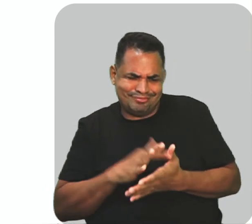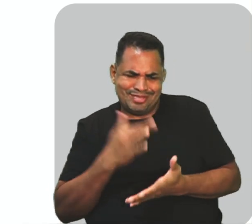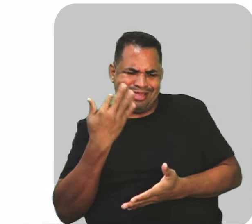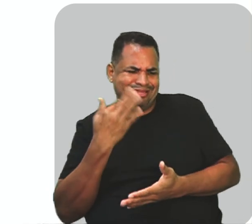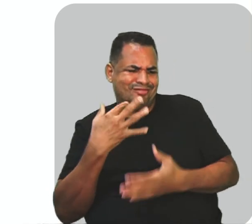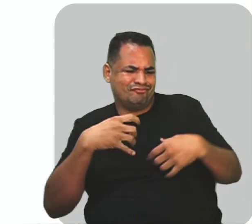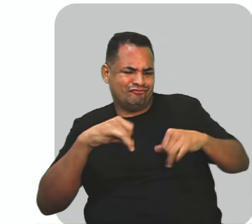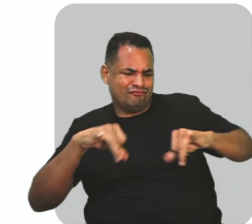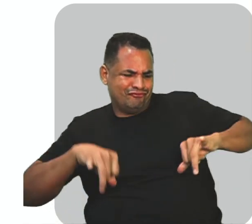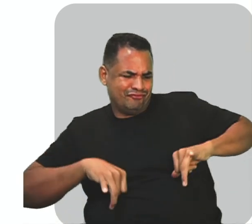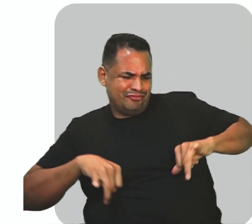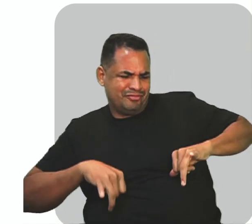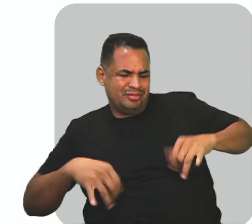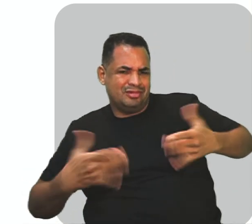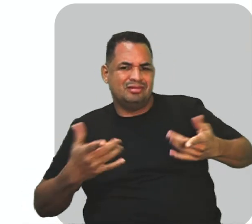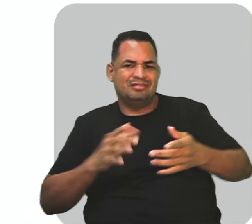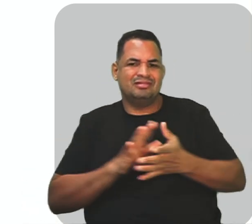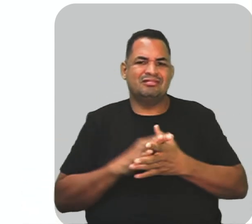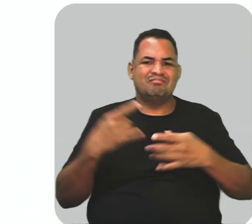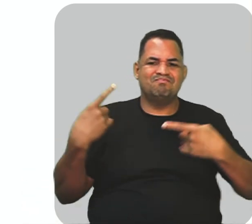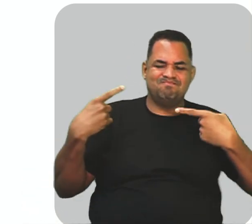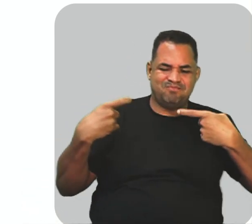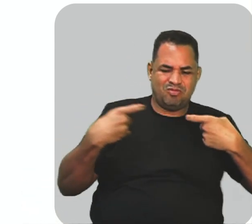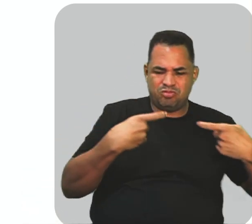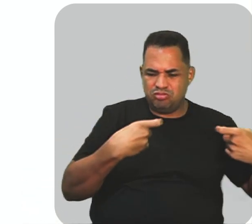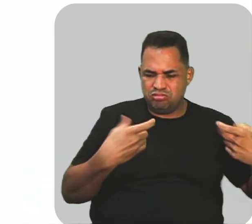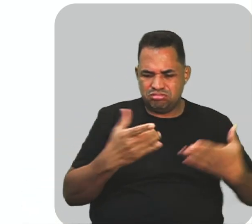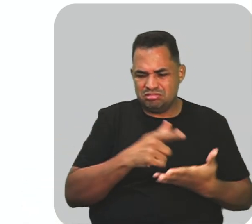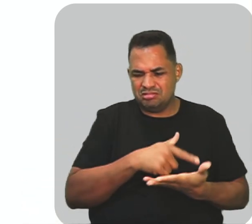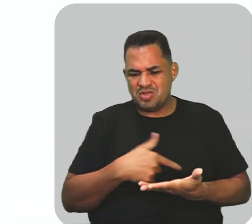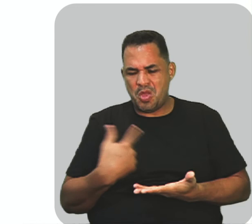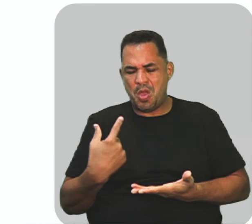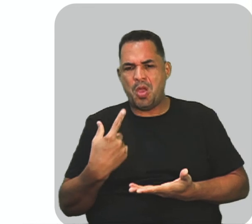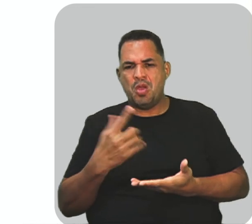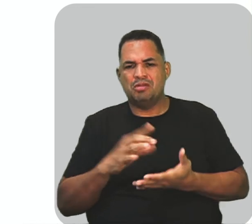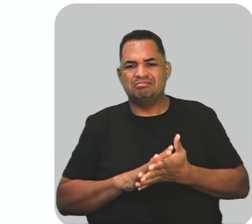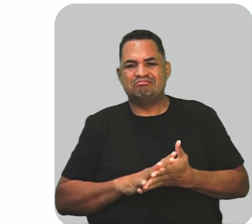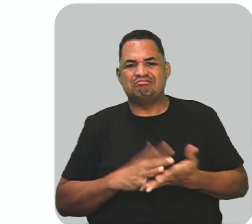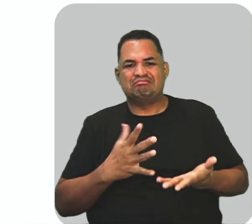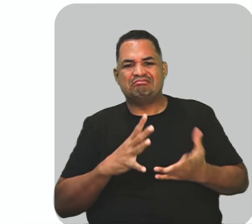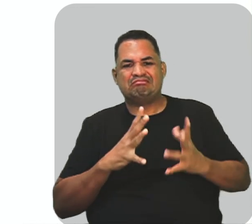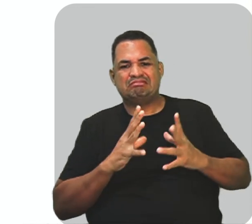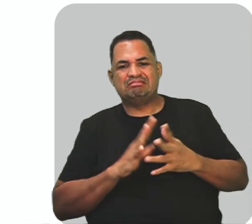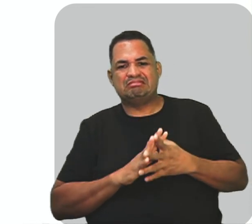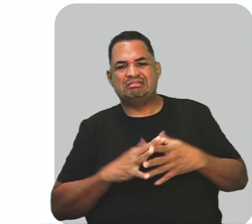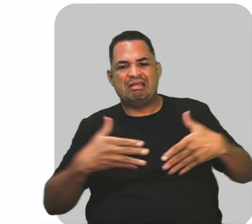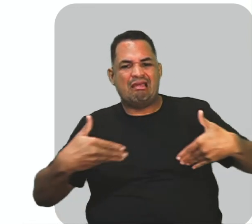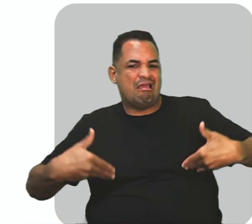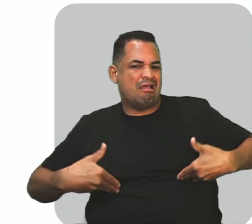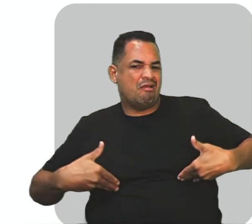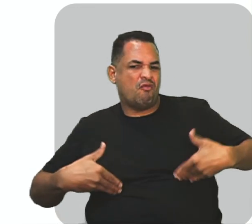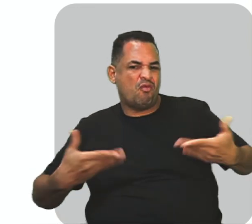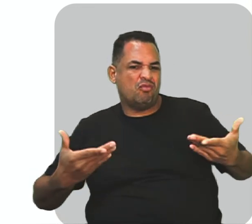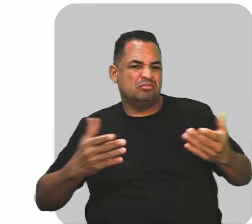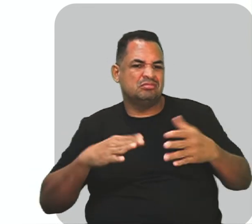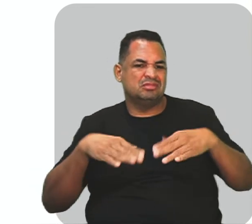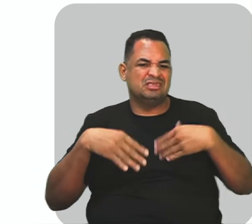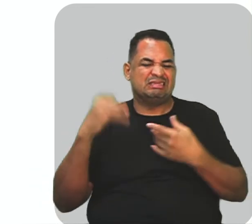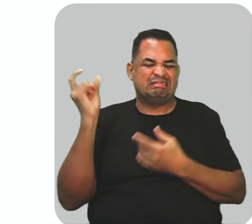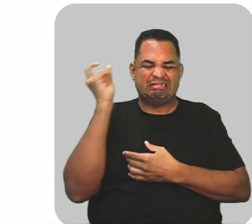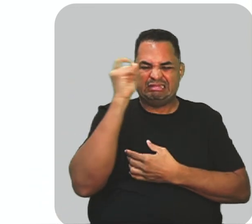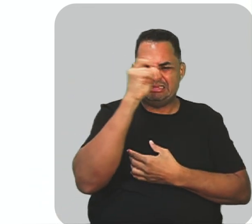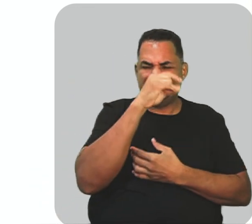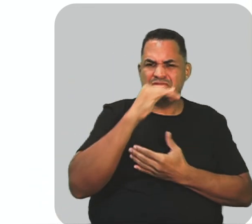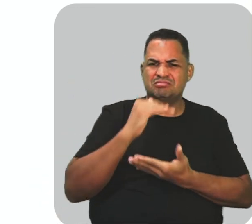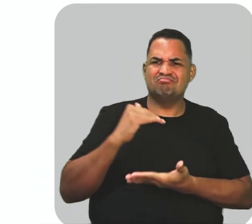gente ganhar, a guerra de miséria que a gente criou, você tá ligado o quanto é difícil quando lá